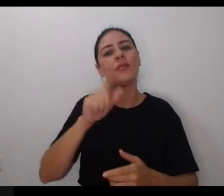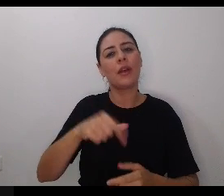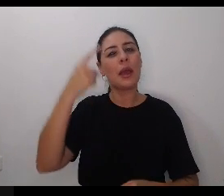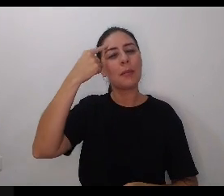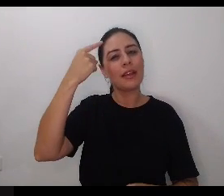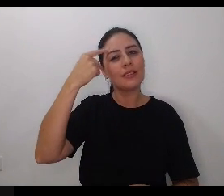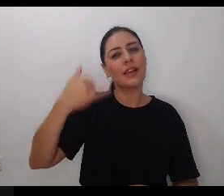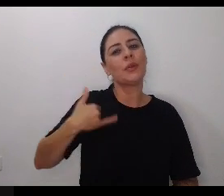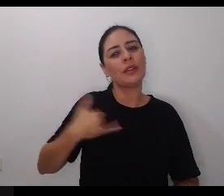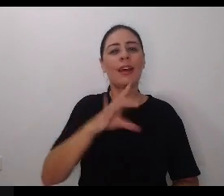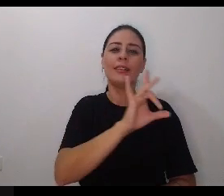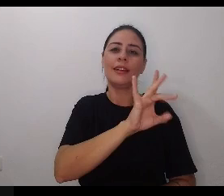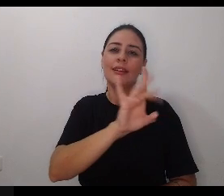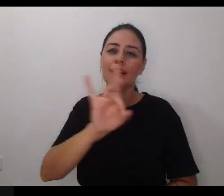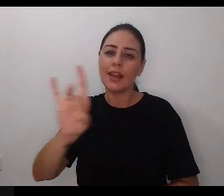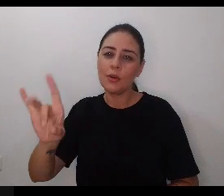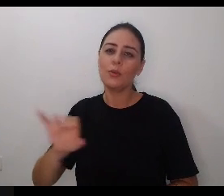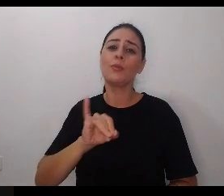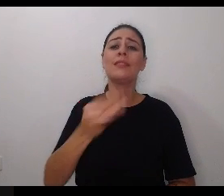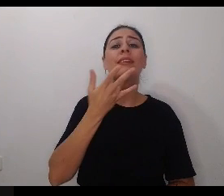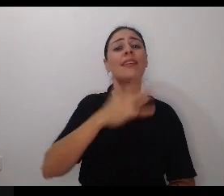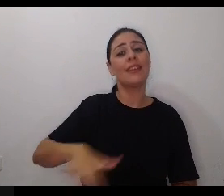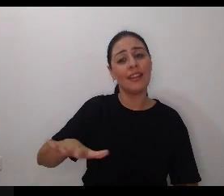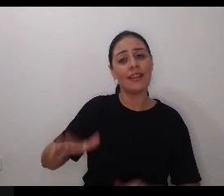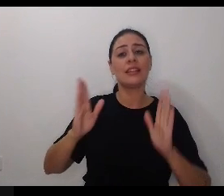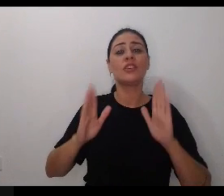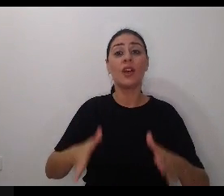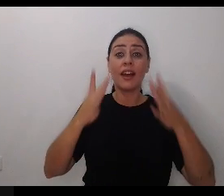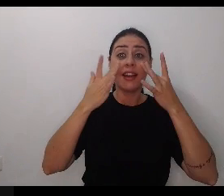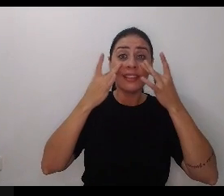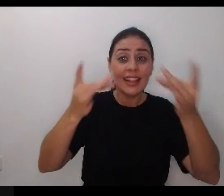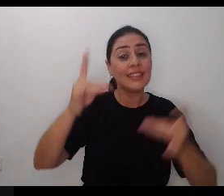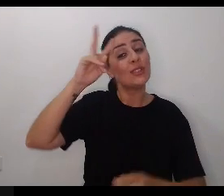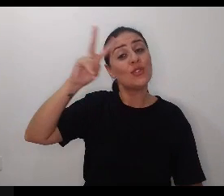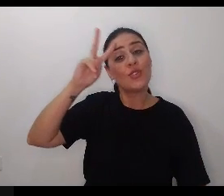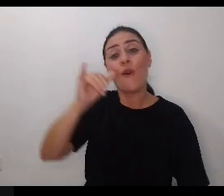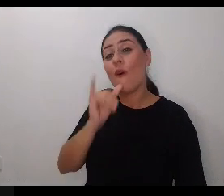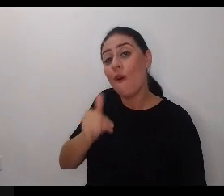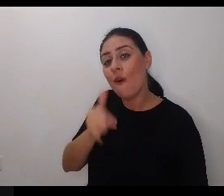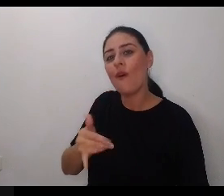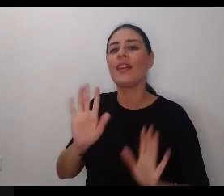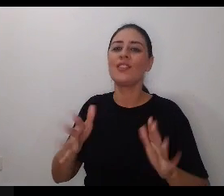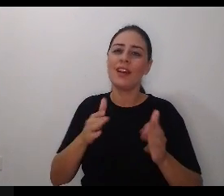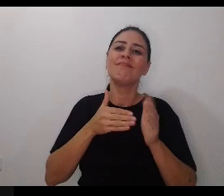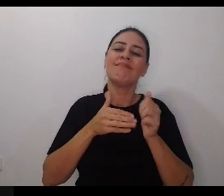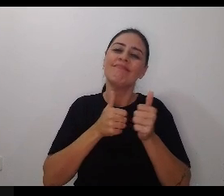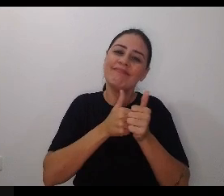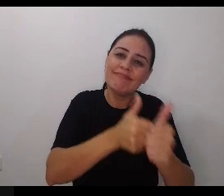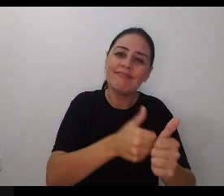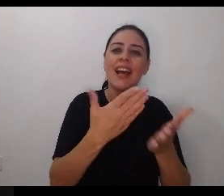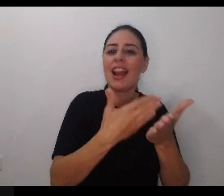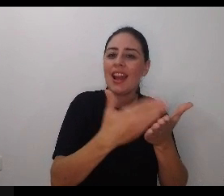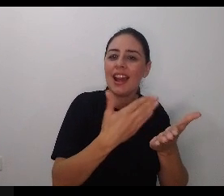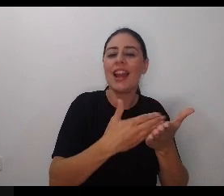esses recursos, esses livros, pensando na idade de cada criança, né? Se é uma criança que já está interessada por historinhas,